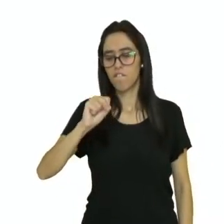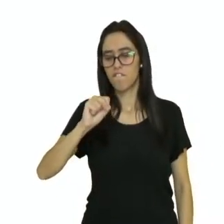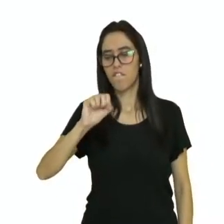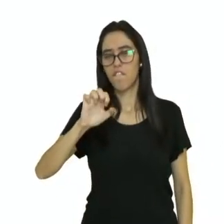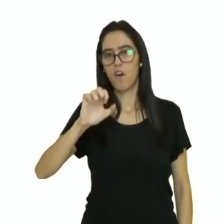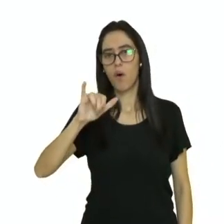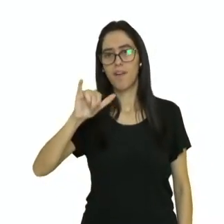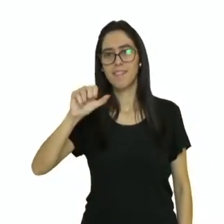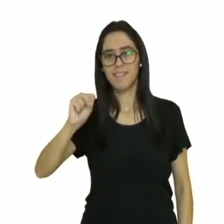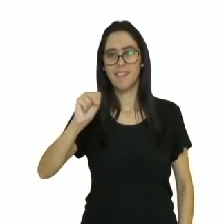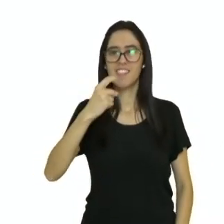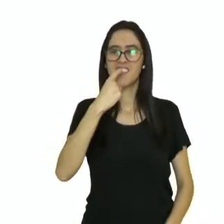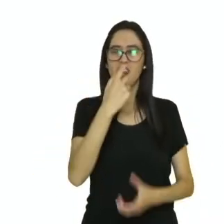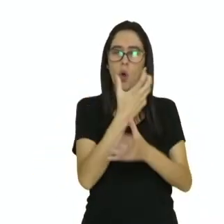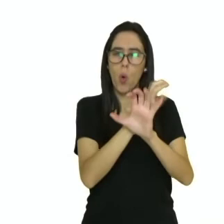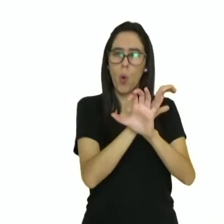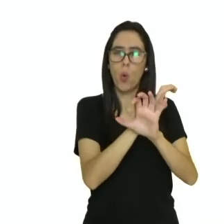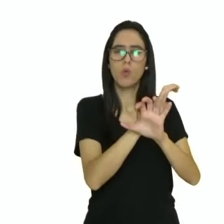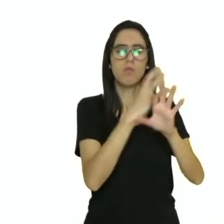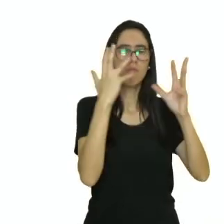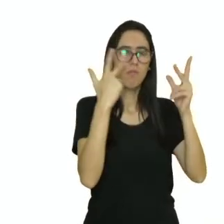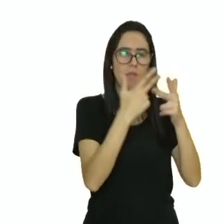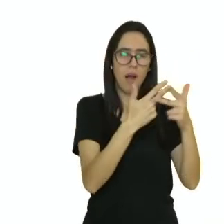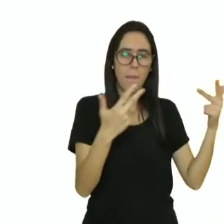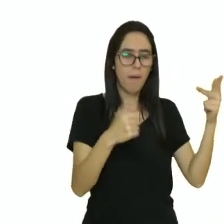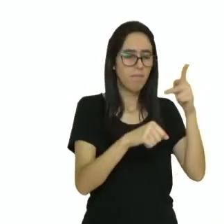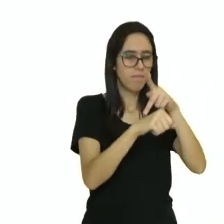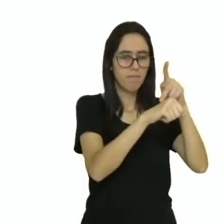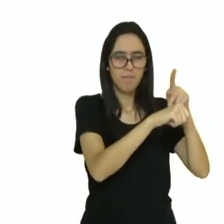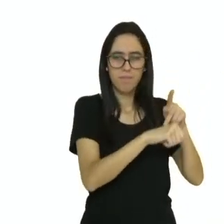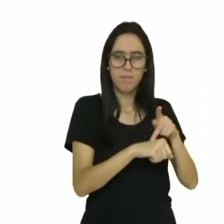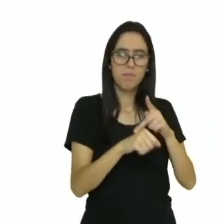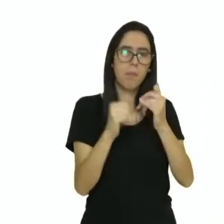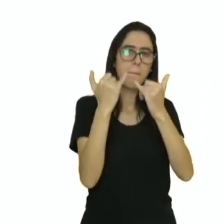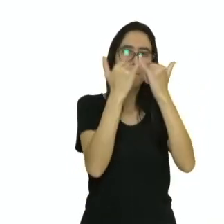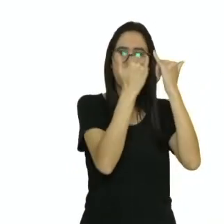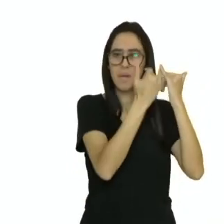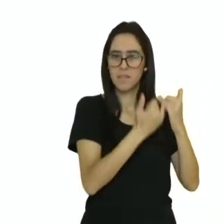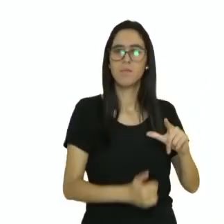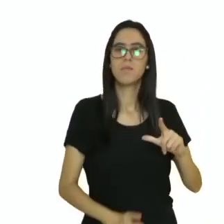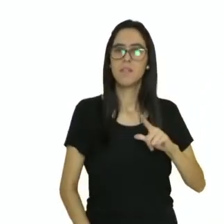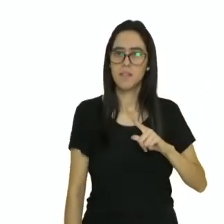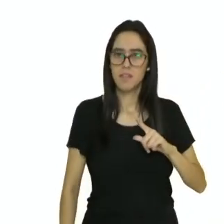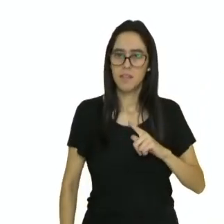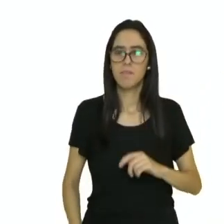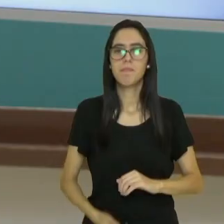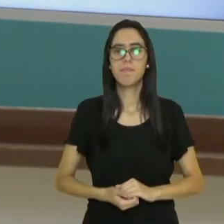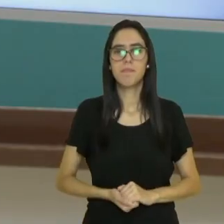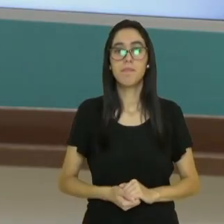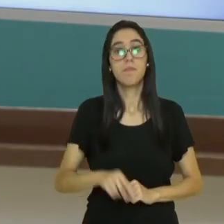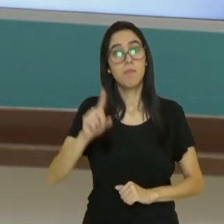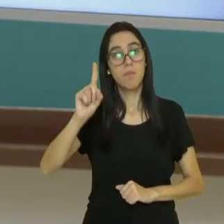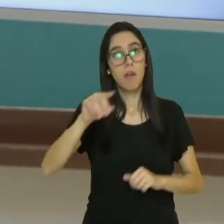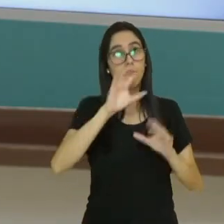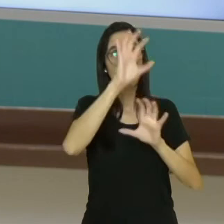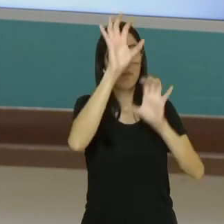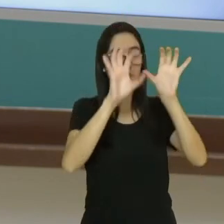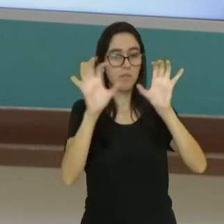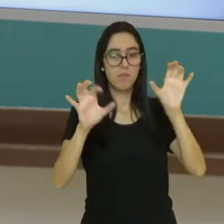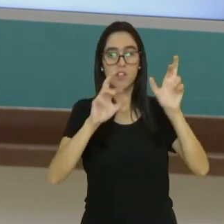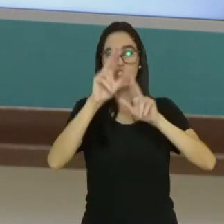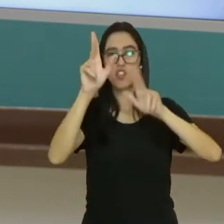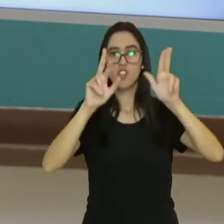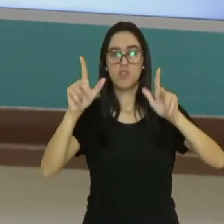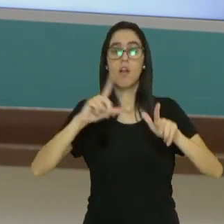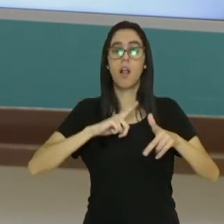e formações rochosas semelhantes nos diferentes continentes. Então são continentes diferentes que estão